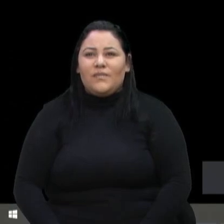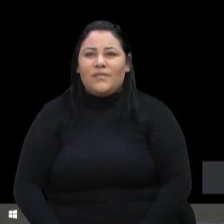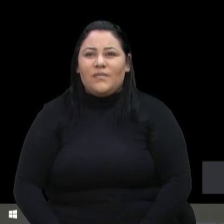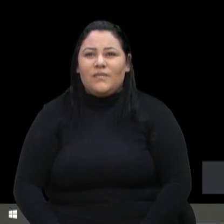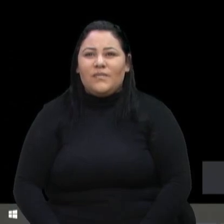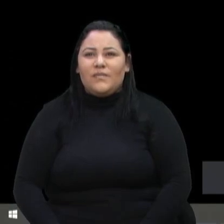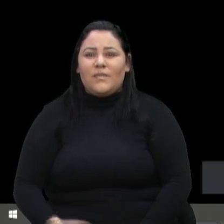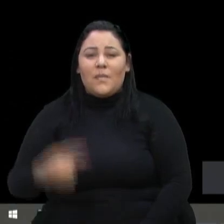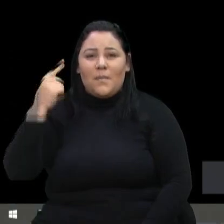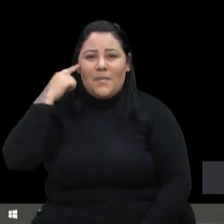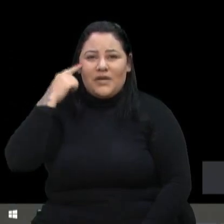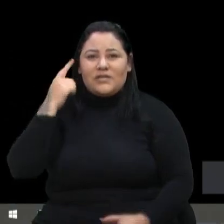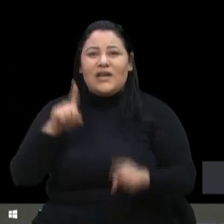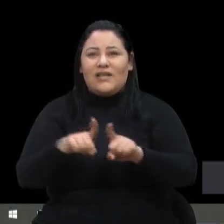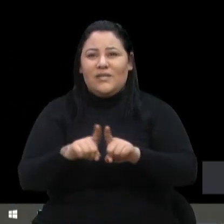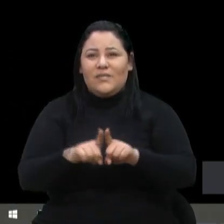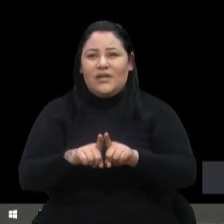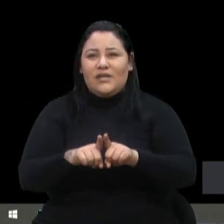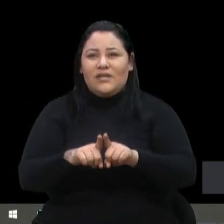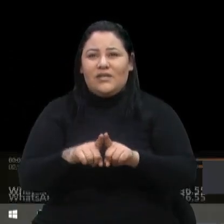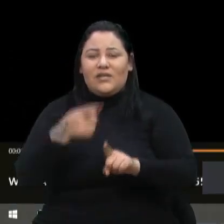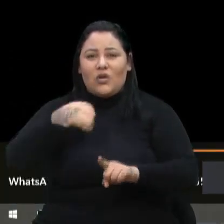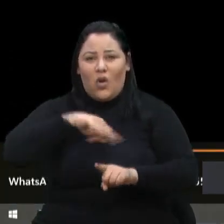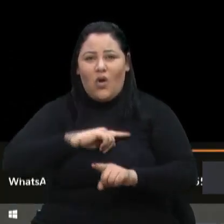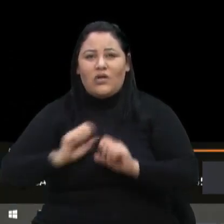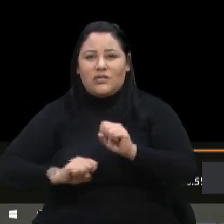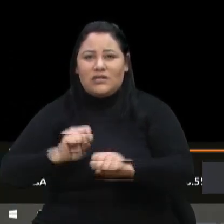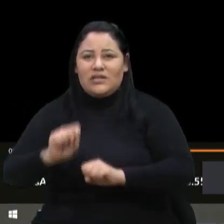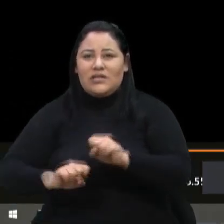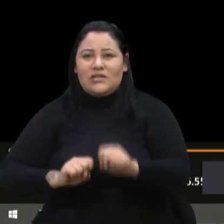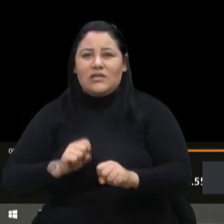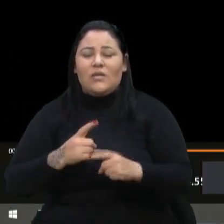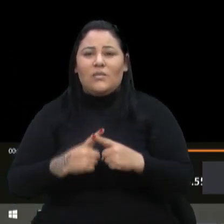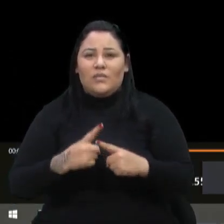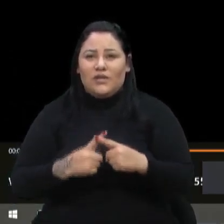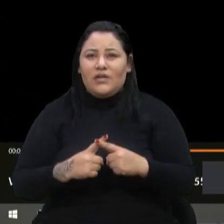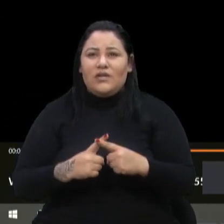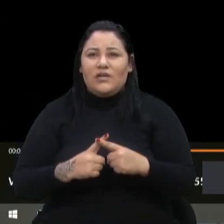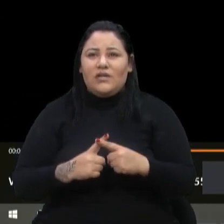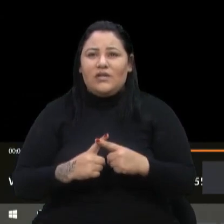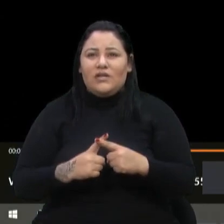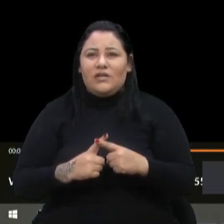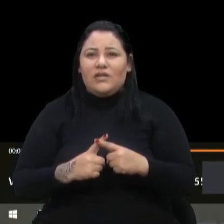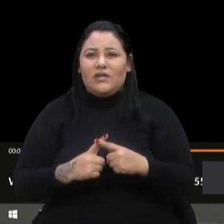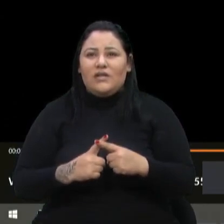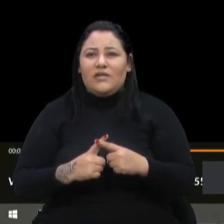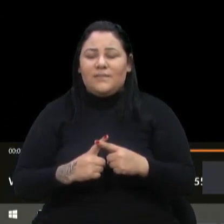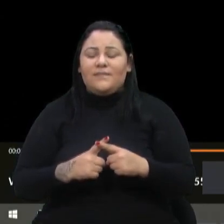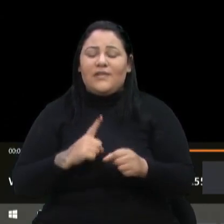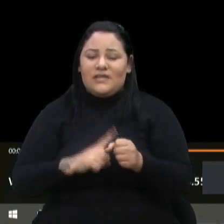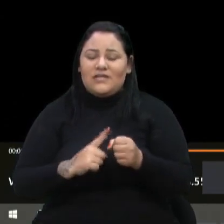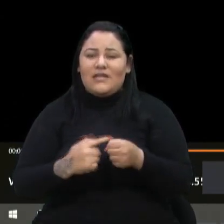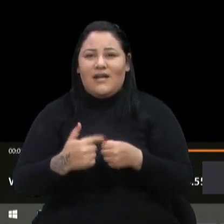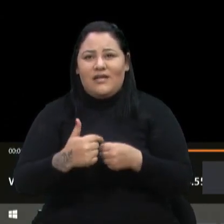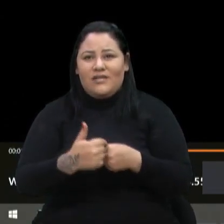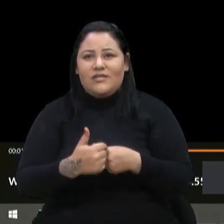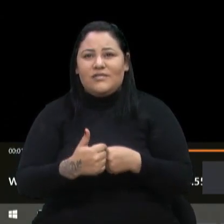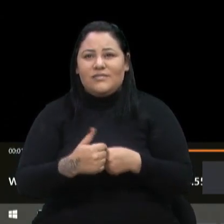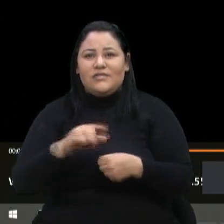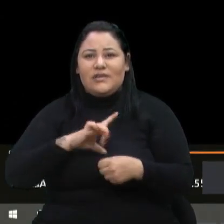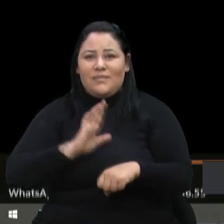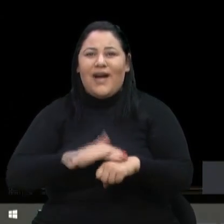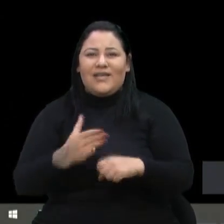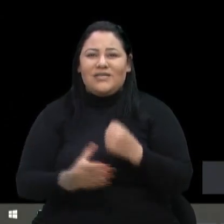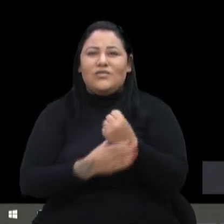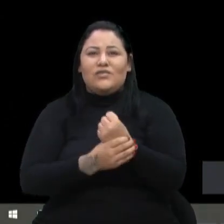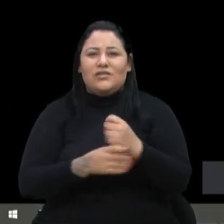pensar em nós somos ciclistas, se poderia fazer uma ciclovia na cidade, seria bem melhor.